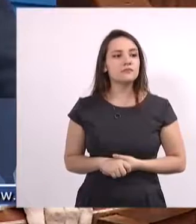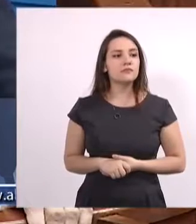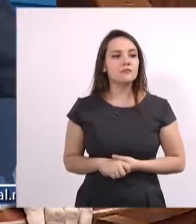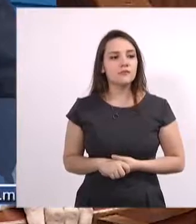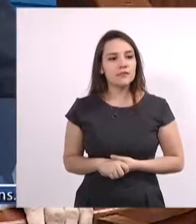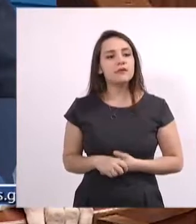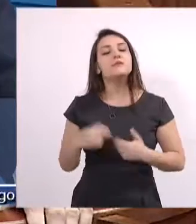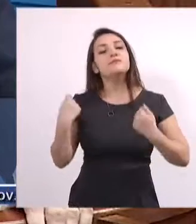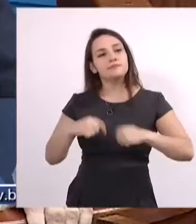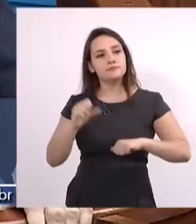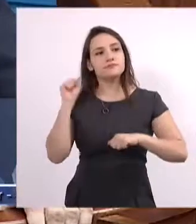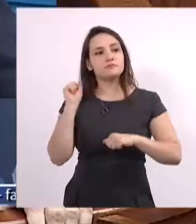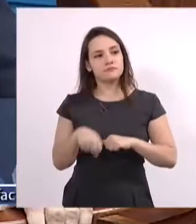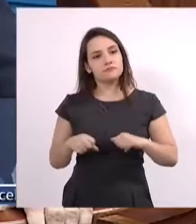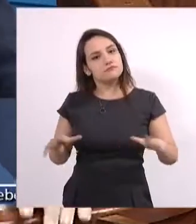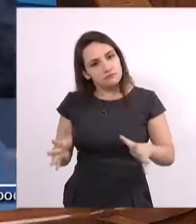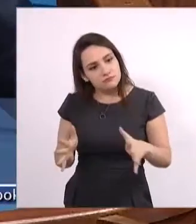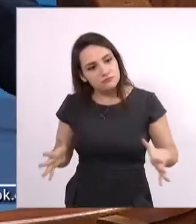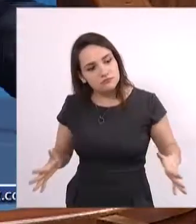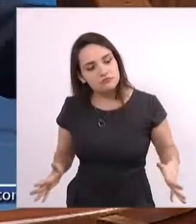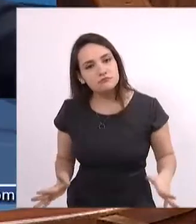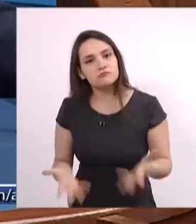Temos que incentivar